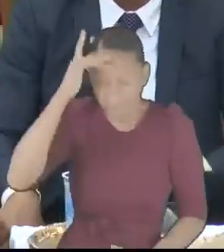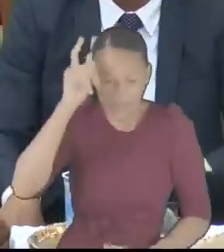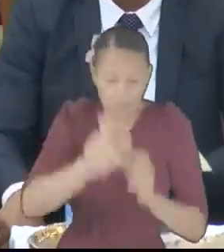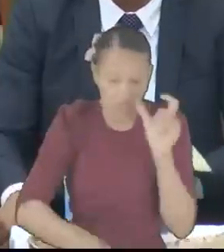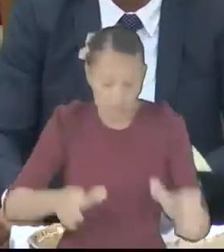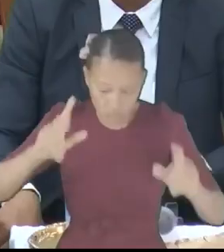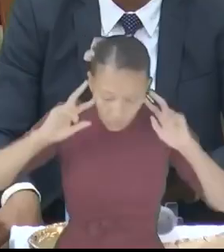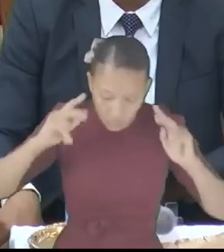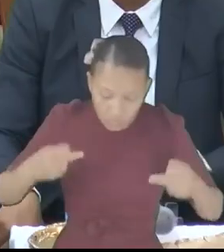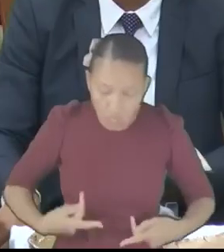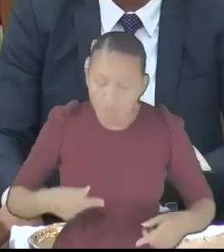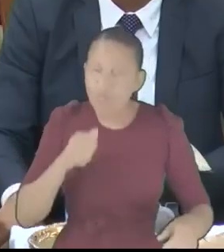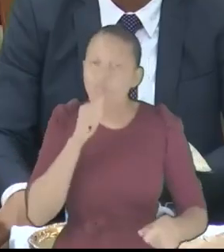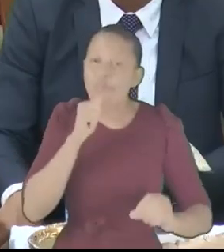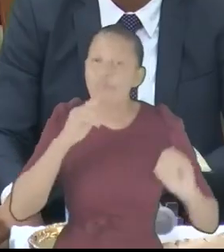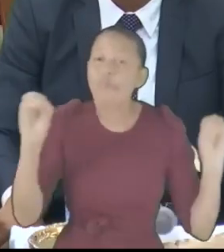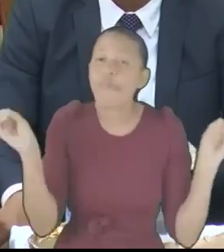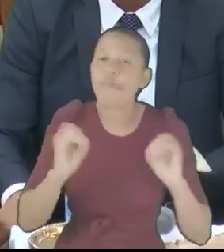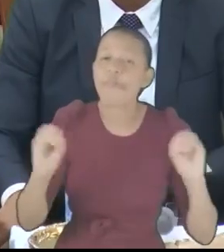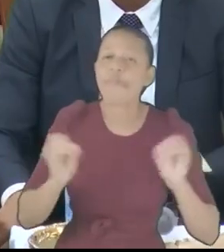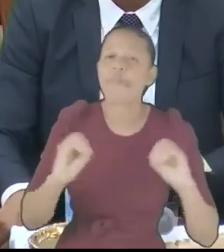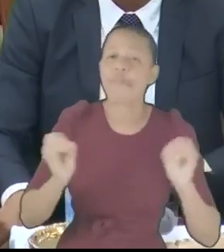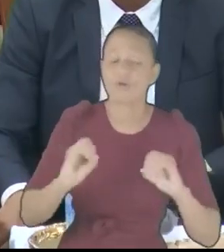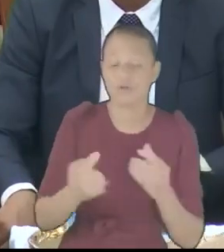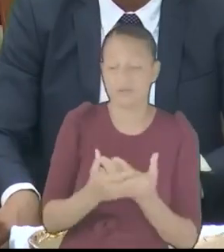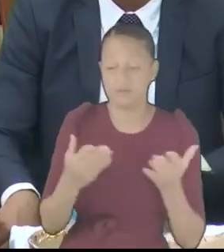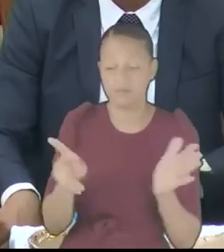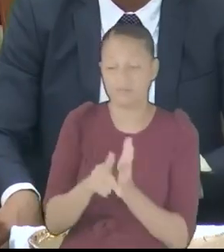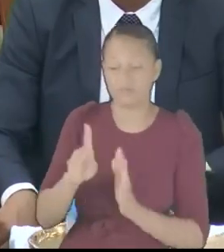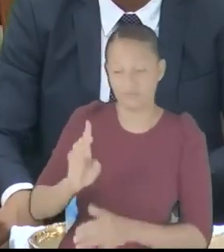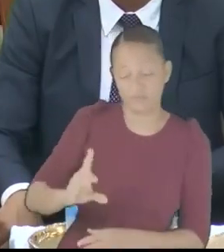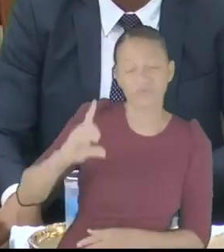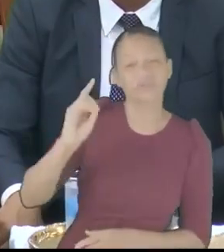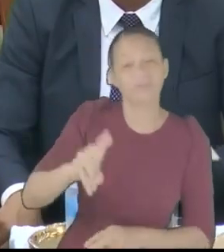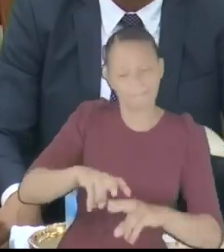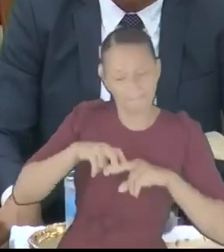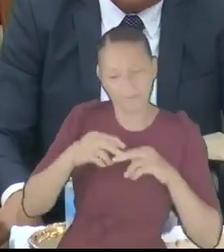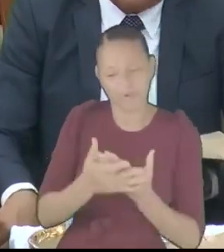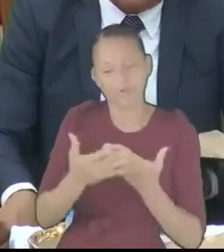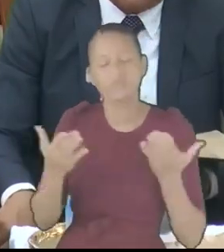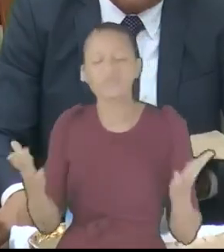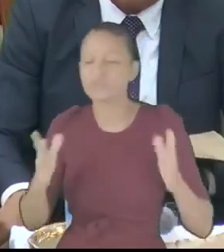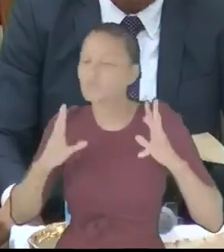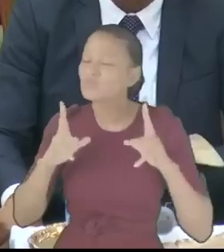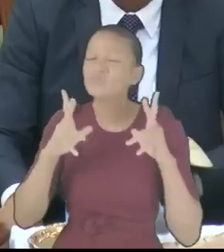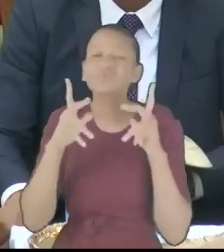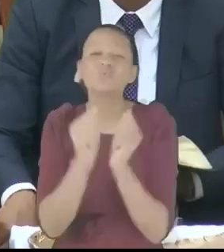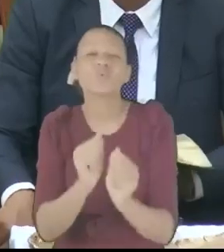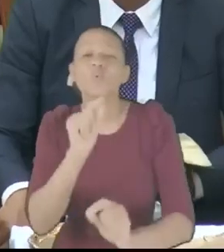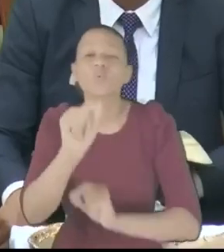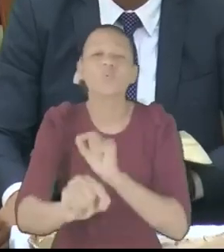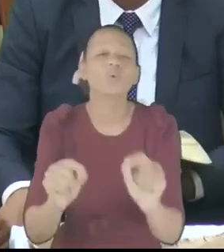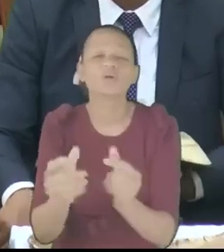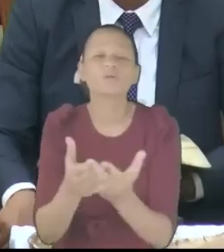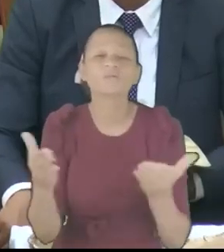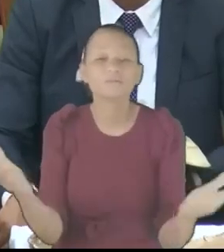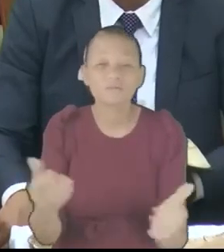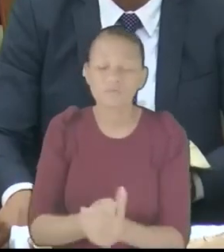humano que não quebrou as ordenanças de Deus? Por isso que a Bíblia diz que todos o que, meus amados